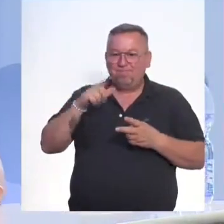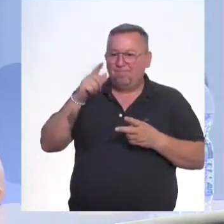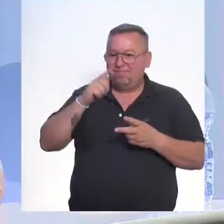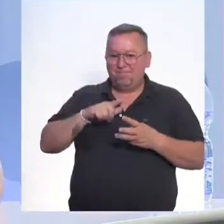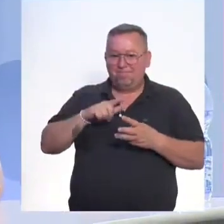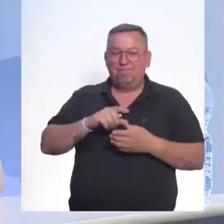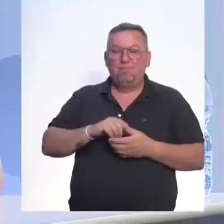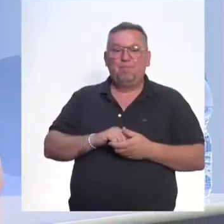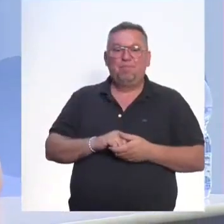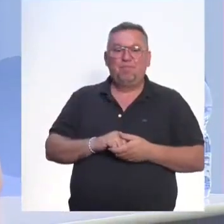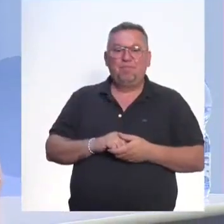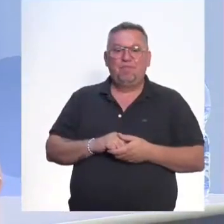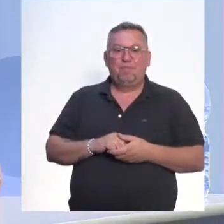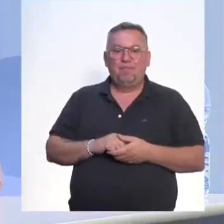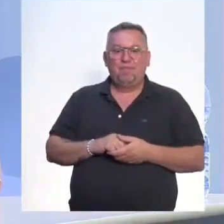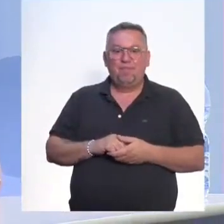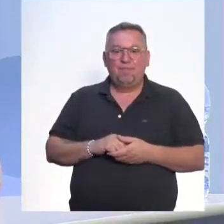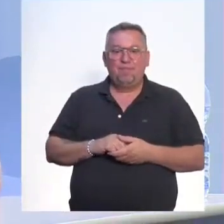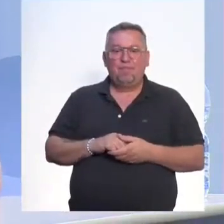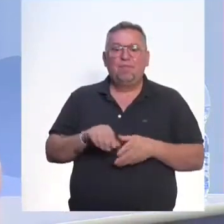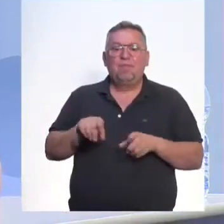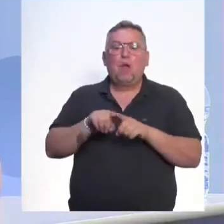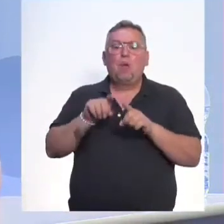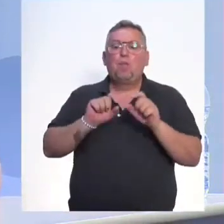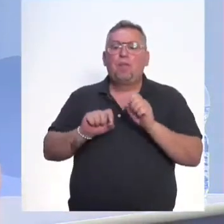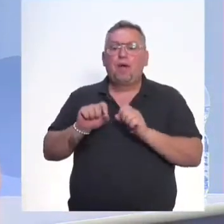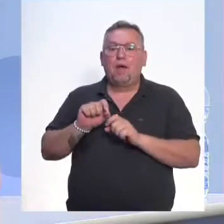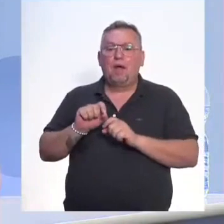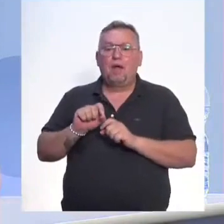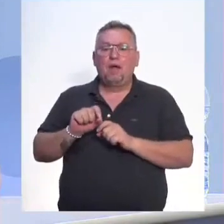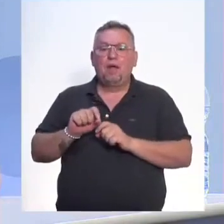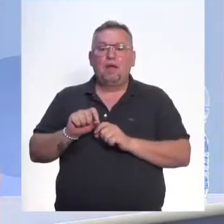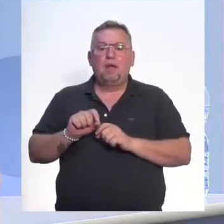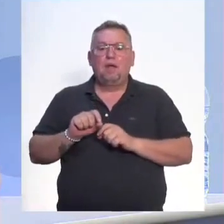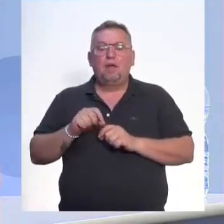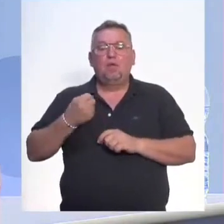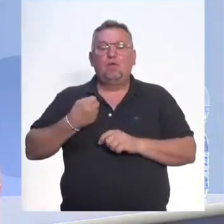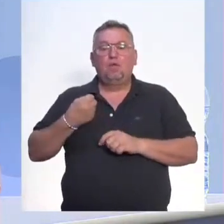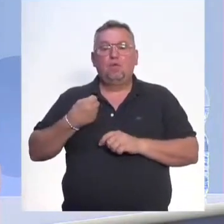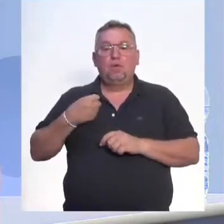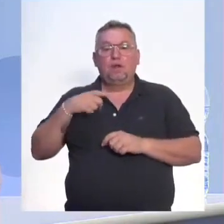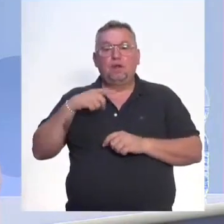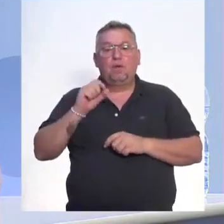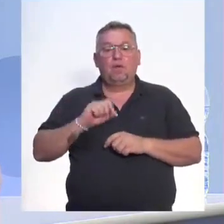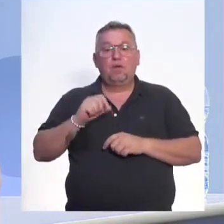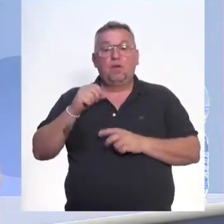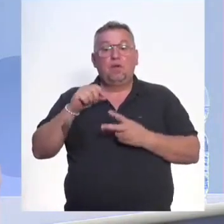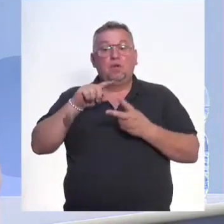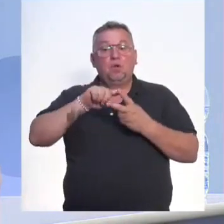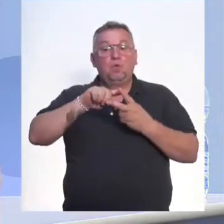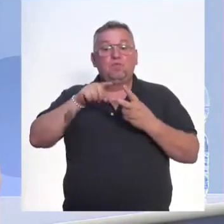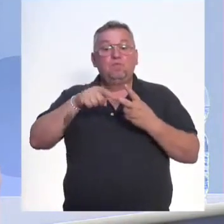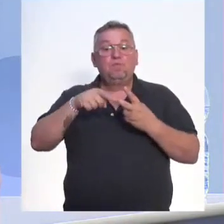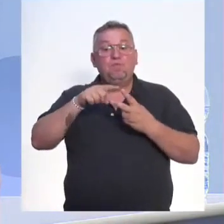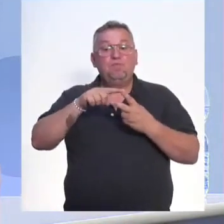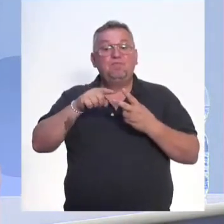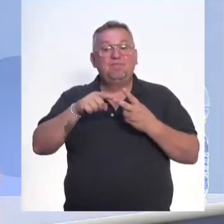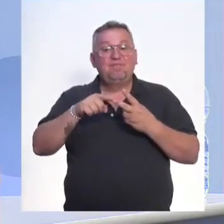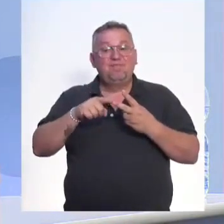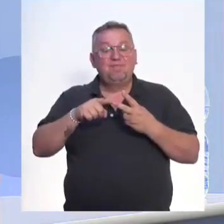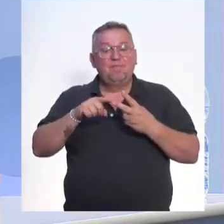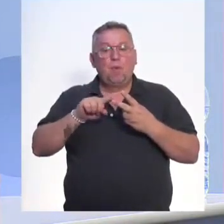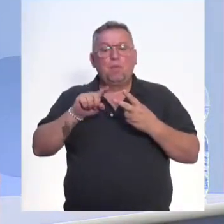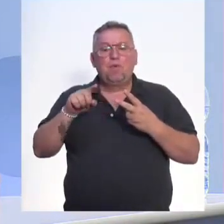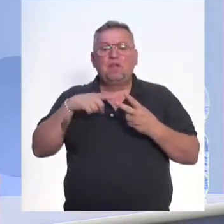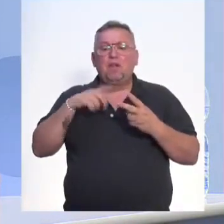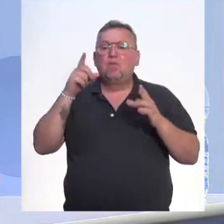repetir o algarismo. Além disso, os números têm que ter 2 algarismos. Mas aí